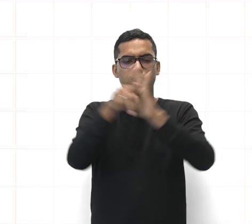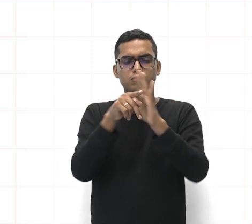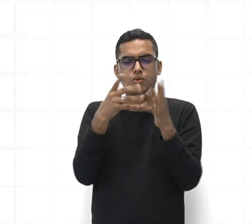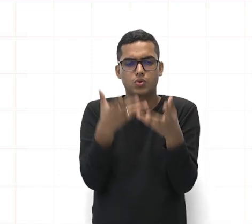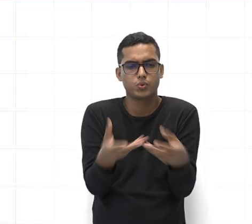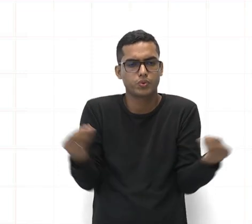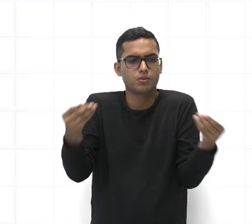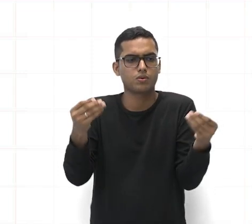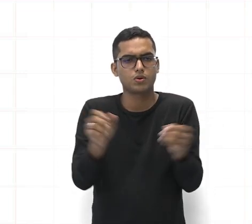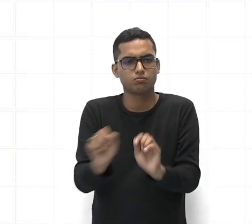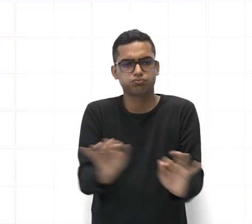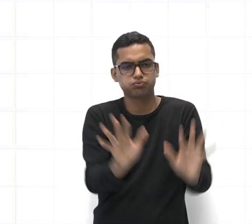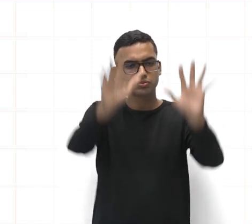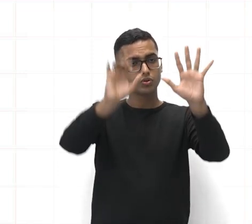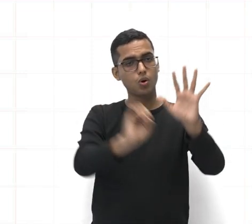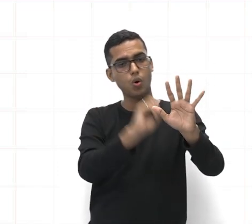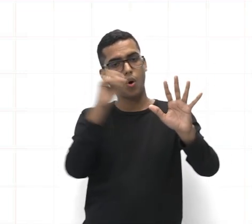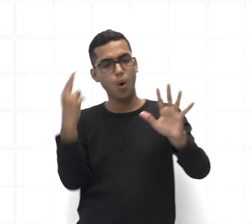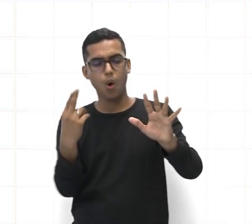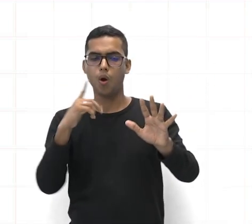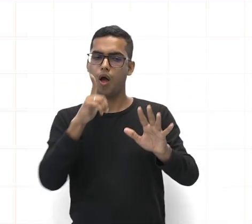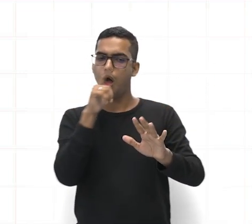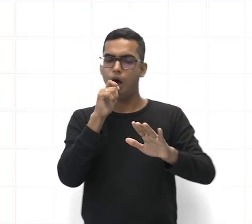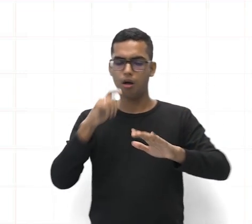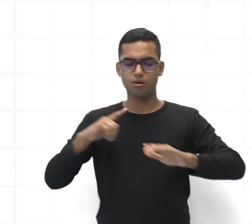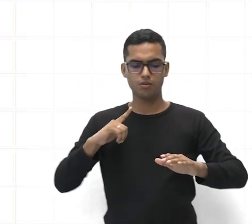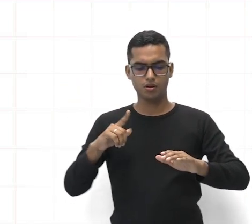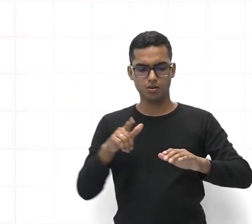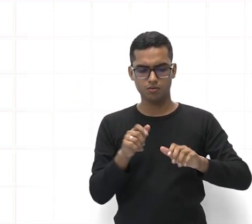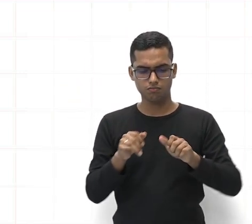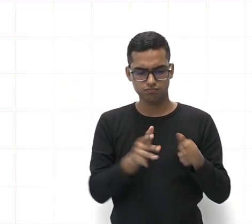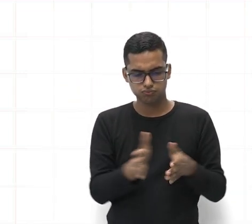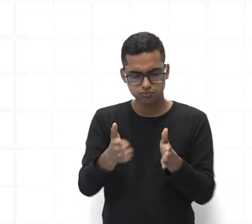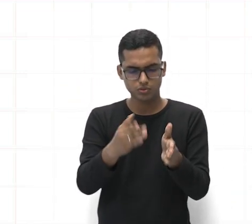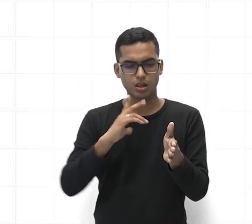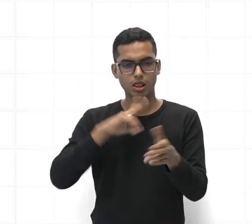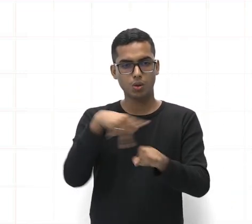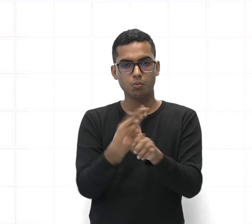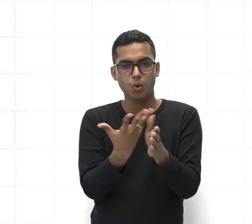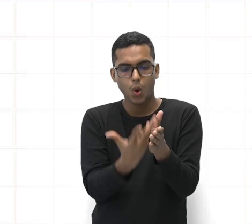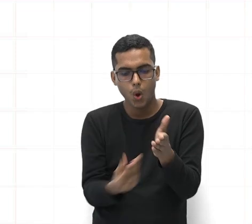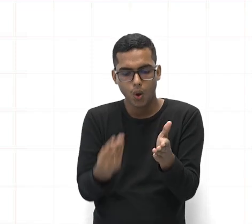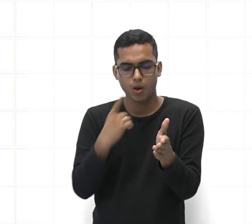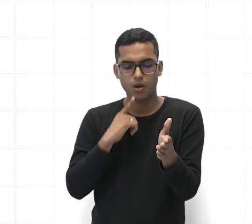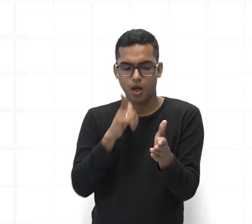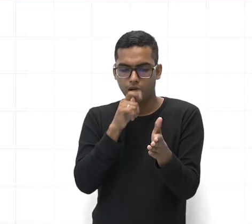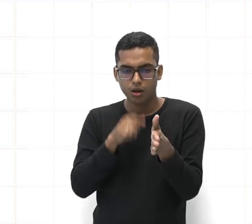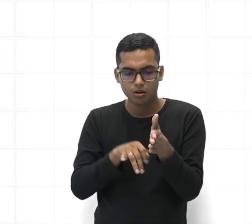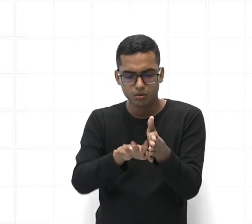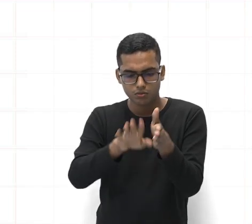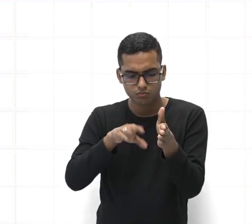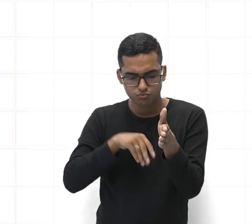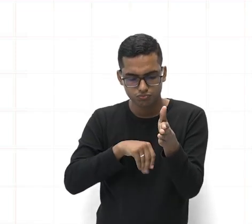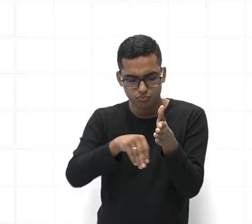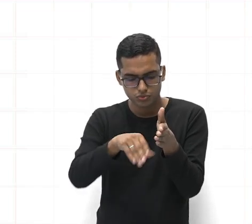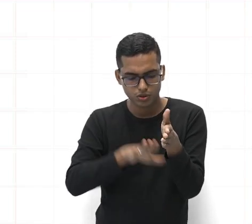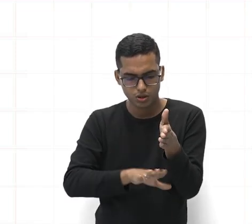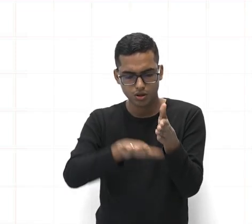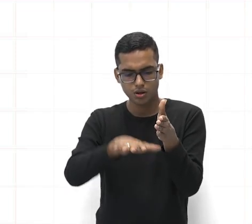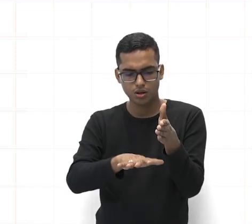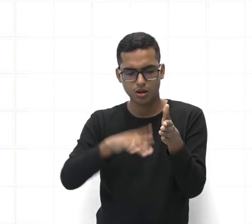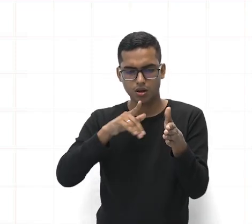águas pode se infiltrar no solo. Então ele não vai desaguar num lugar exato, elas vão